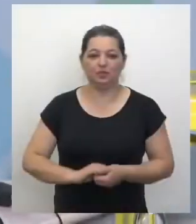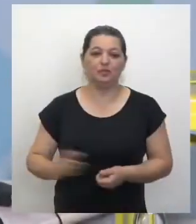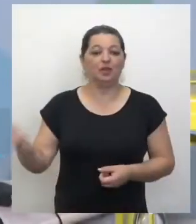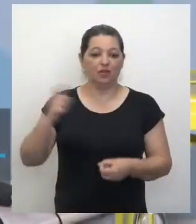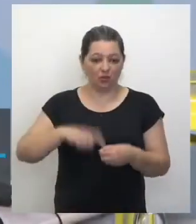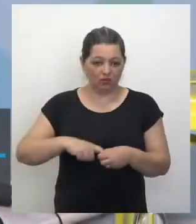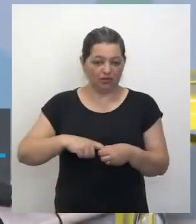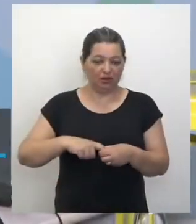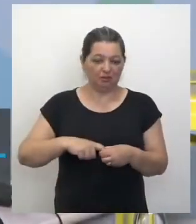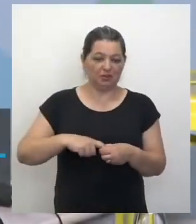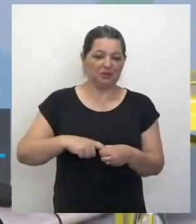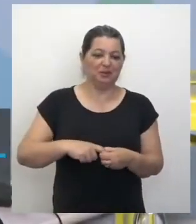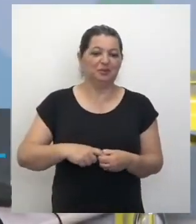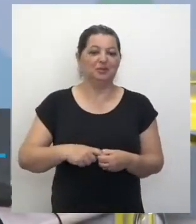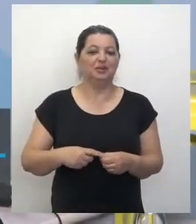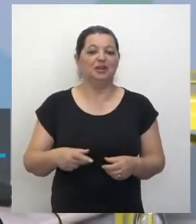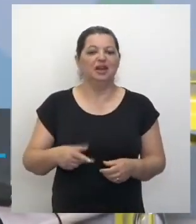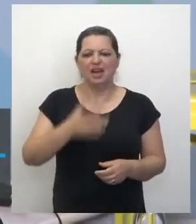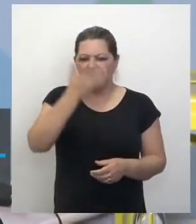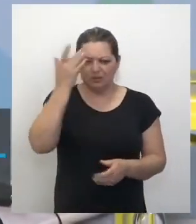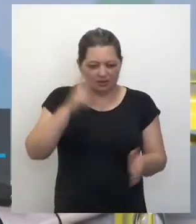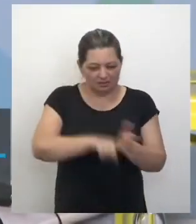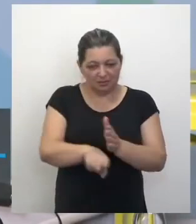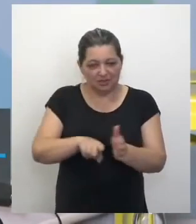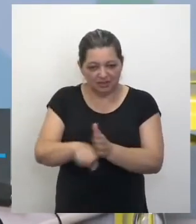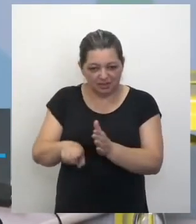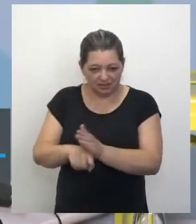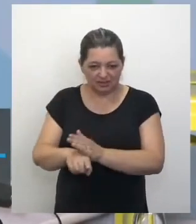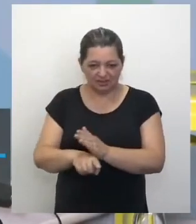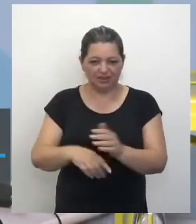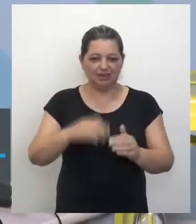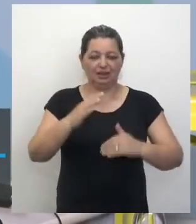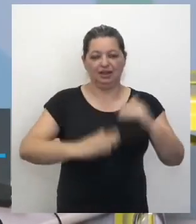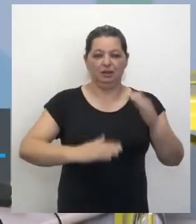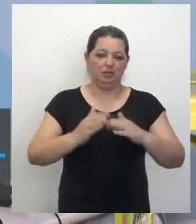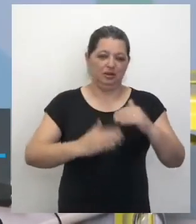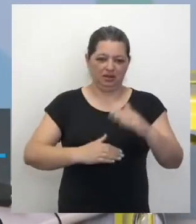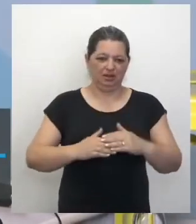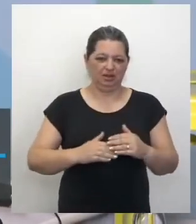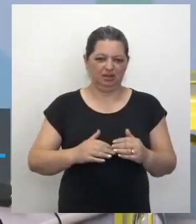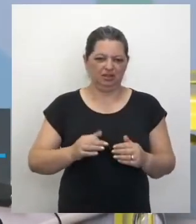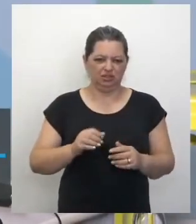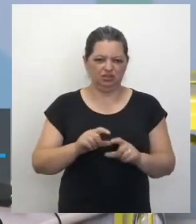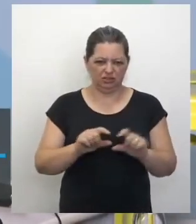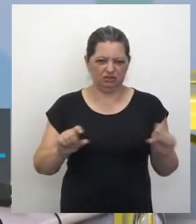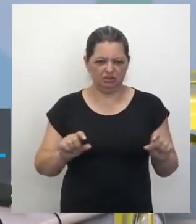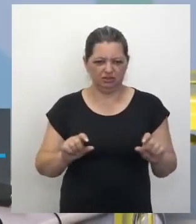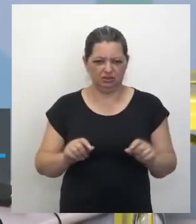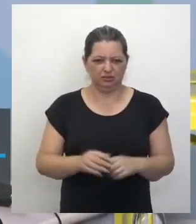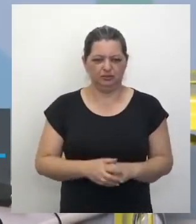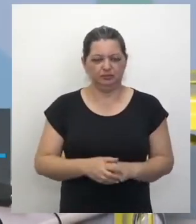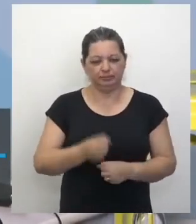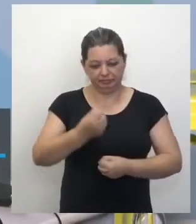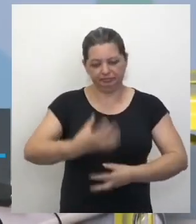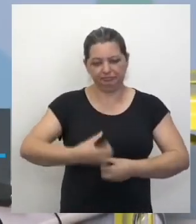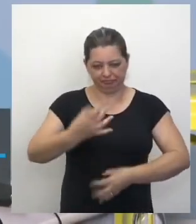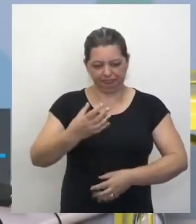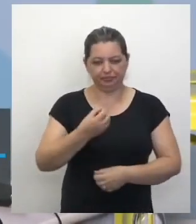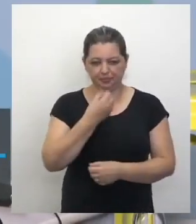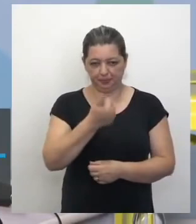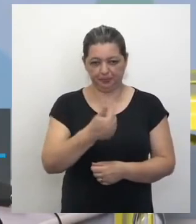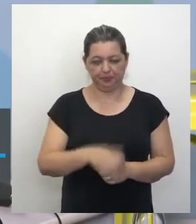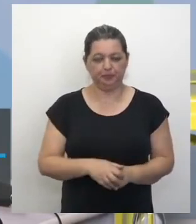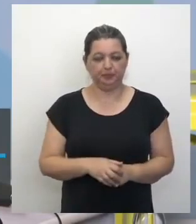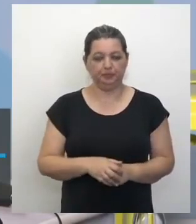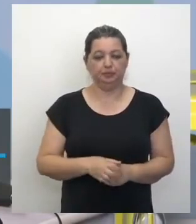Voltamos e viu o pessoal questionando muito aqui sobre a habilidade F09MA12. Já coloquei umas 3 ou 4 vezes aí no chat, beleza? Tá